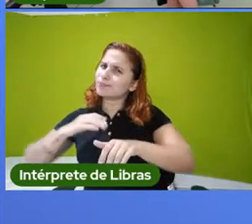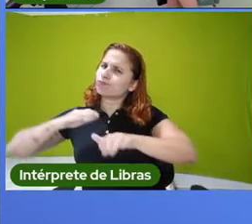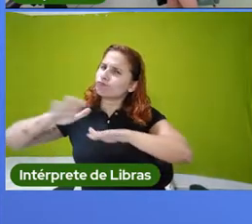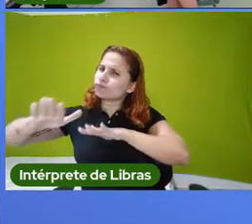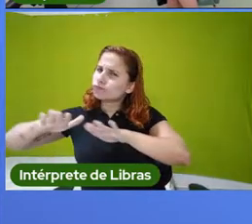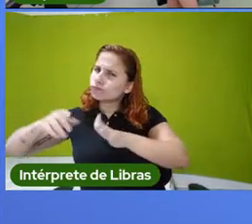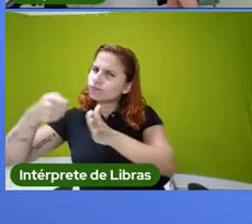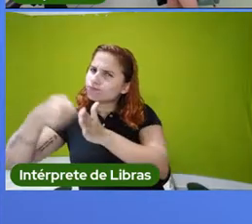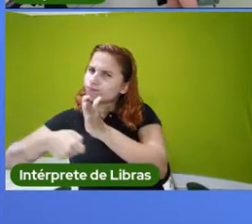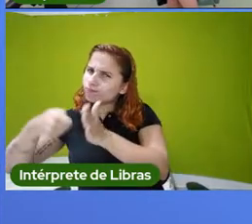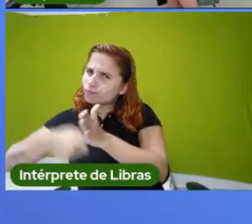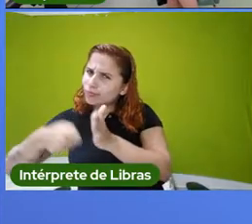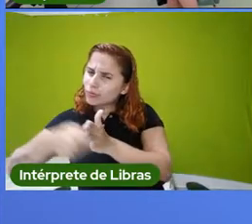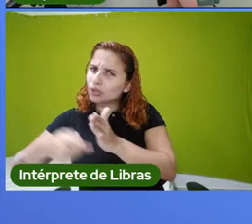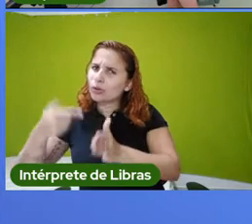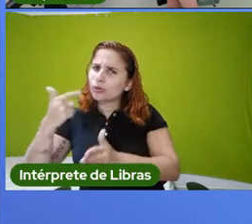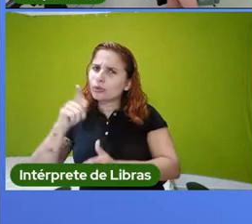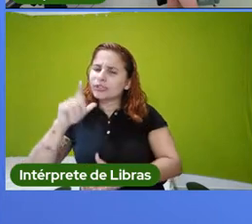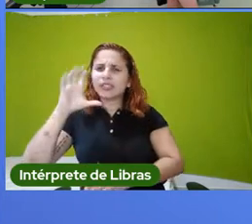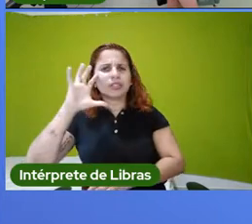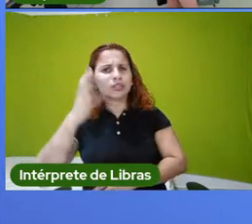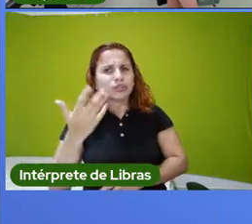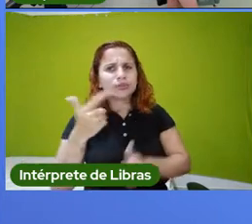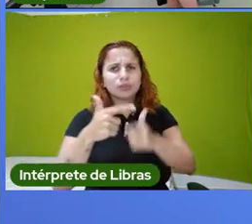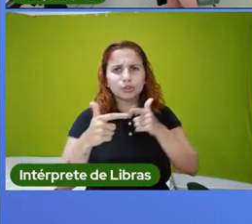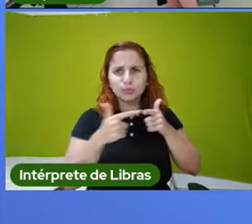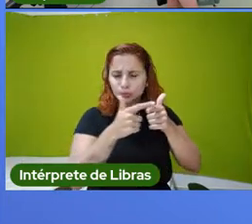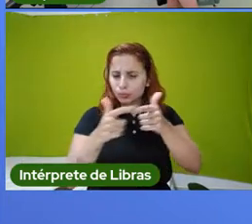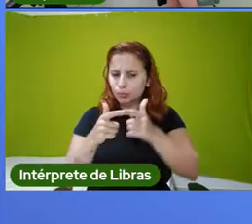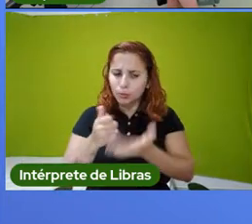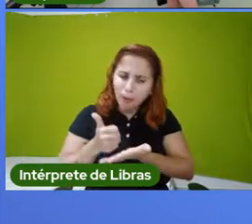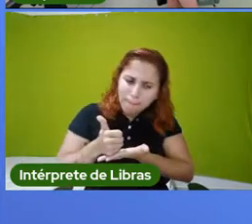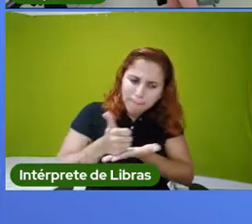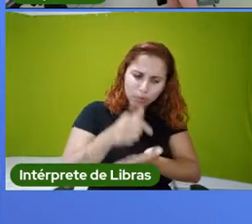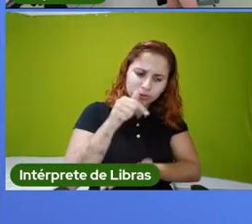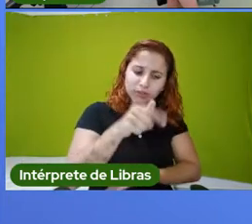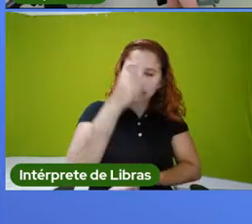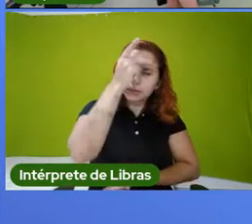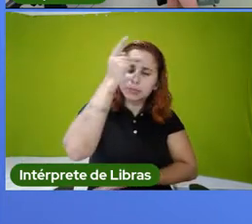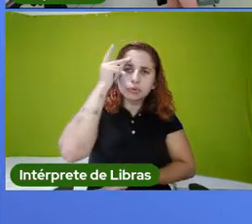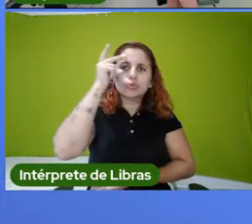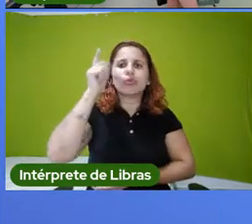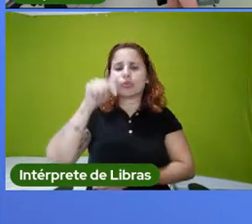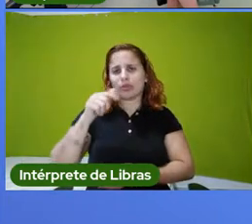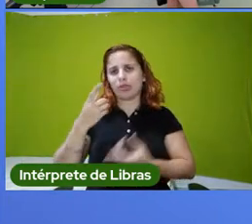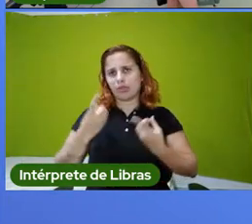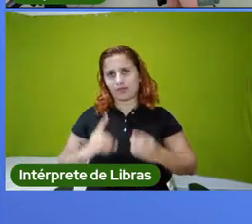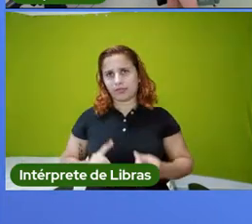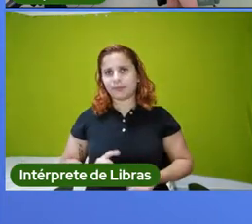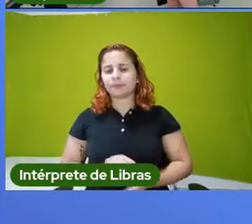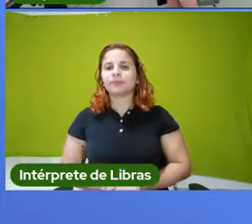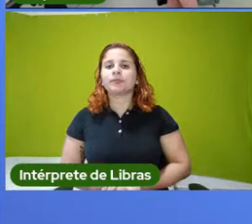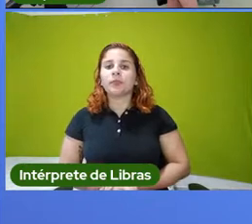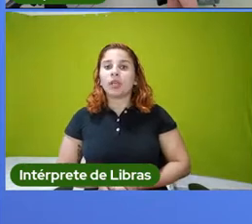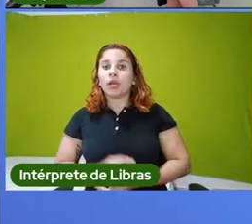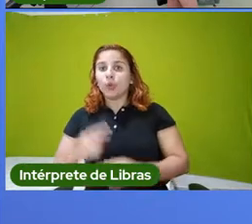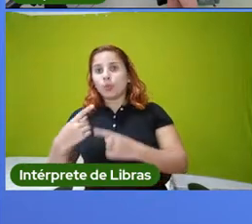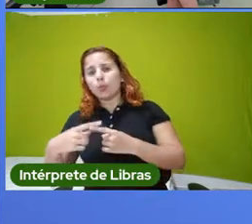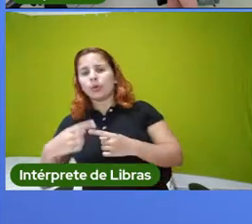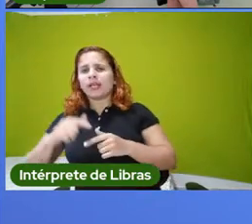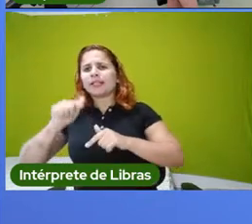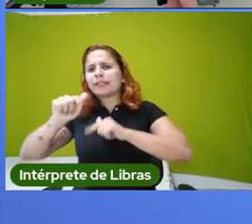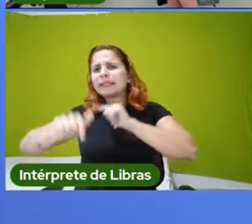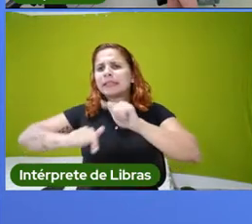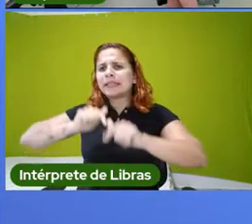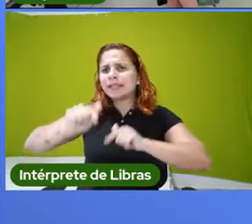de barreiras e de apoios mesmo efetivos para que o exercício do trabalho ali cumpra, né, com os